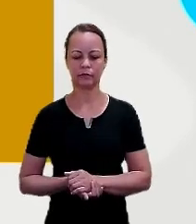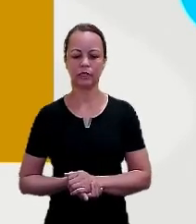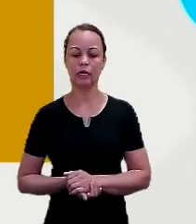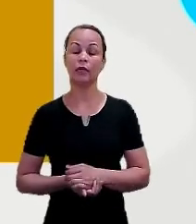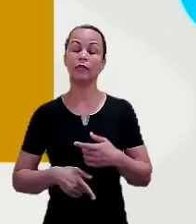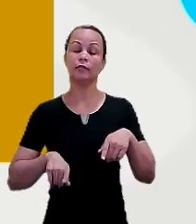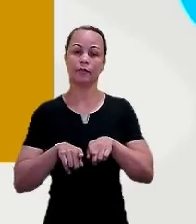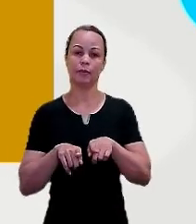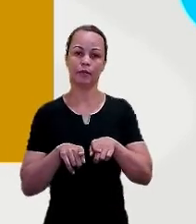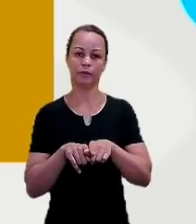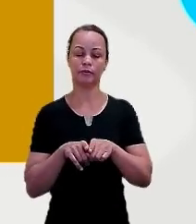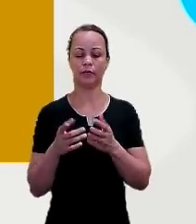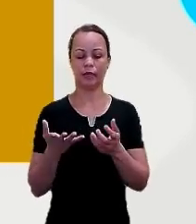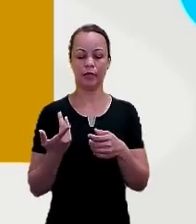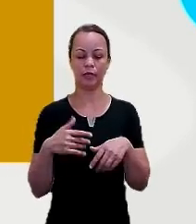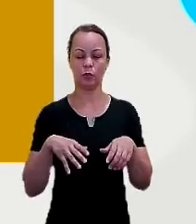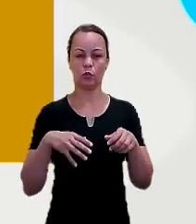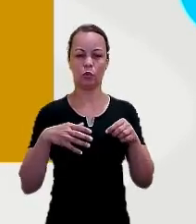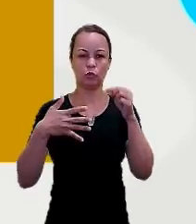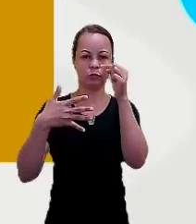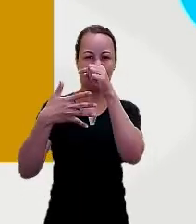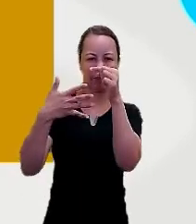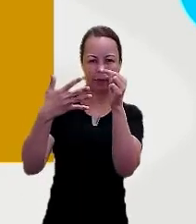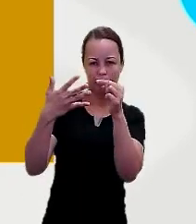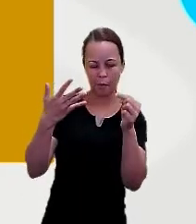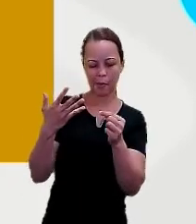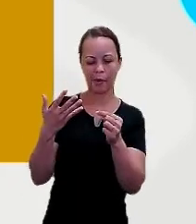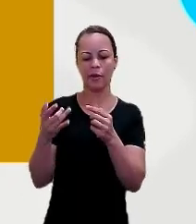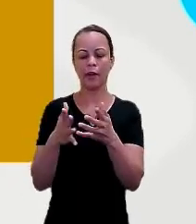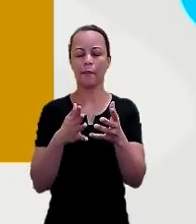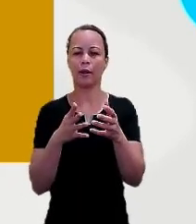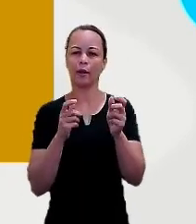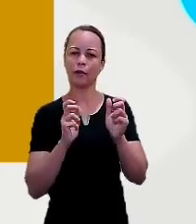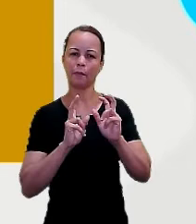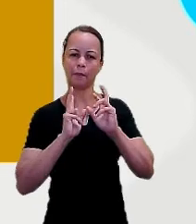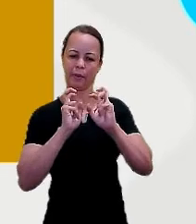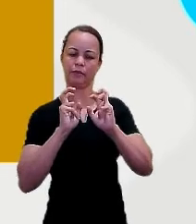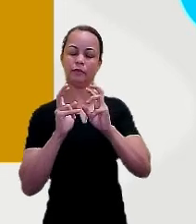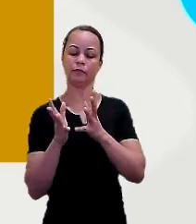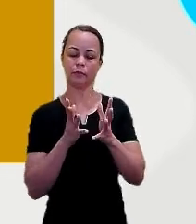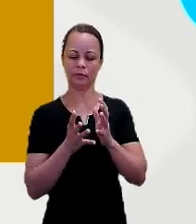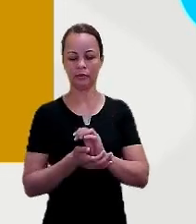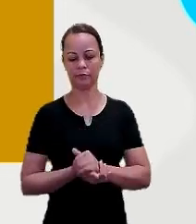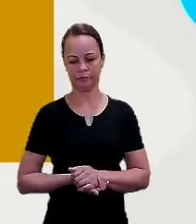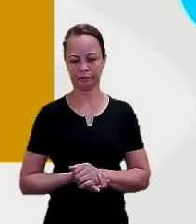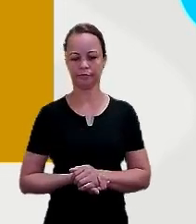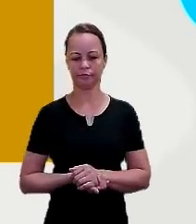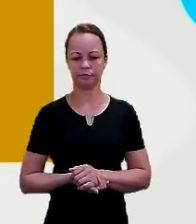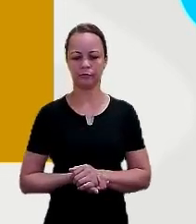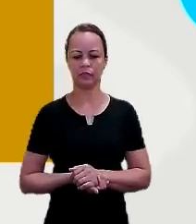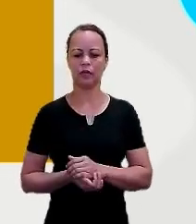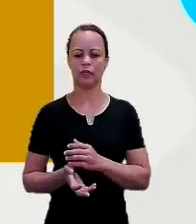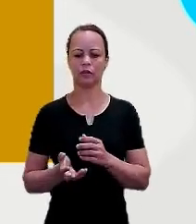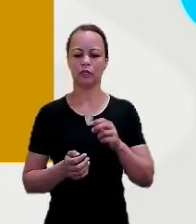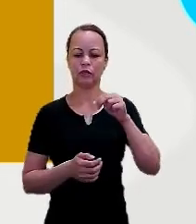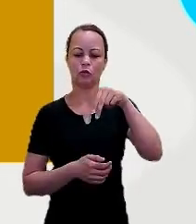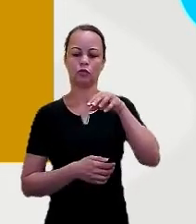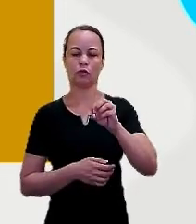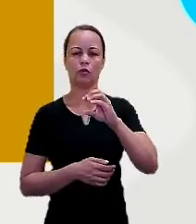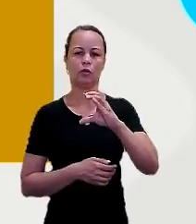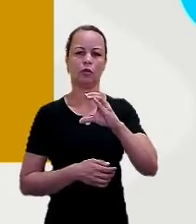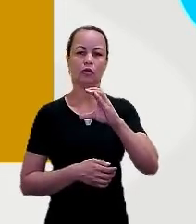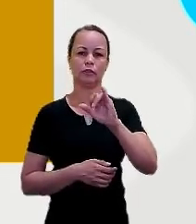etapas dos neurônios da nocepção, ou noceptores. Então, ó, primeira coisa que eu chamo a atenção de vocês,